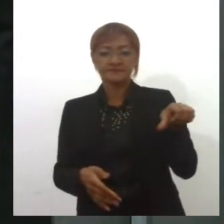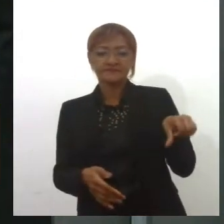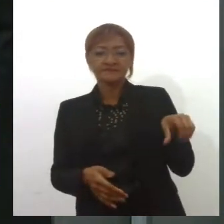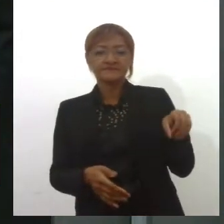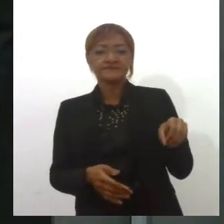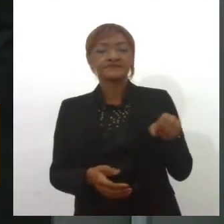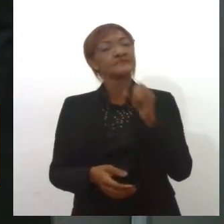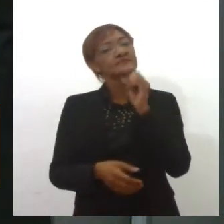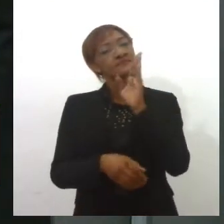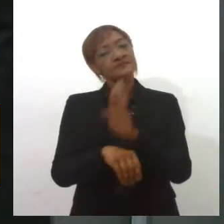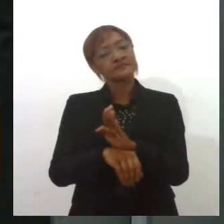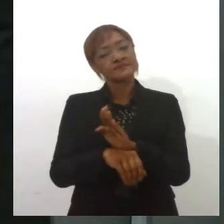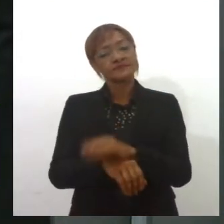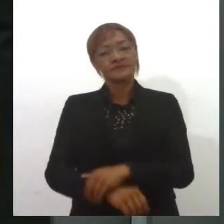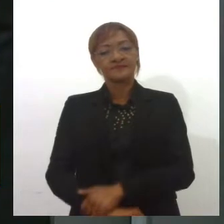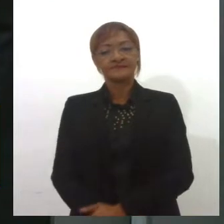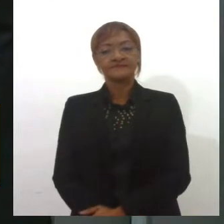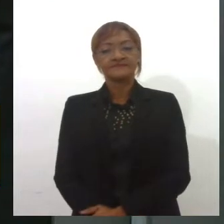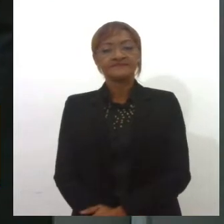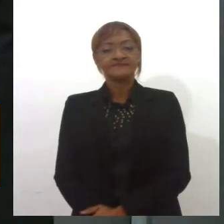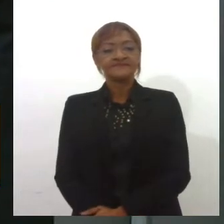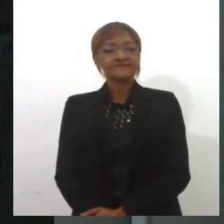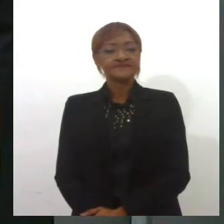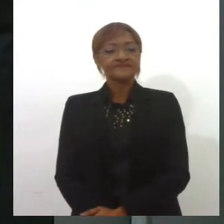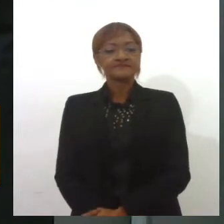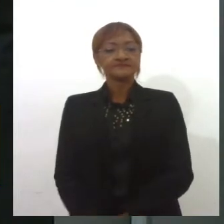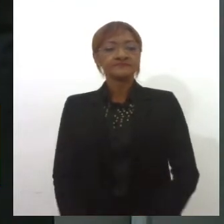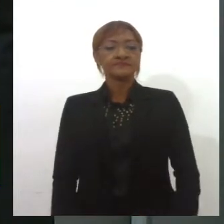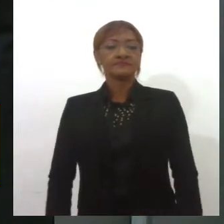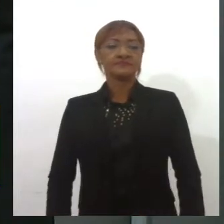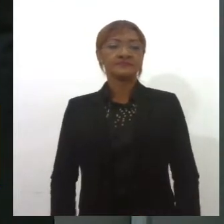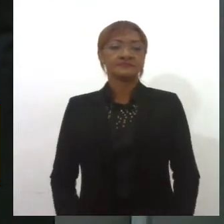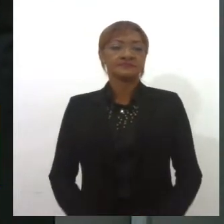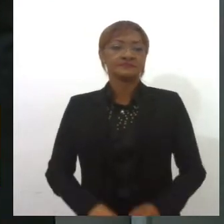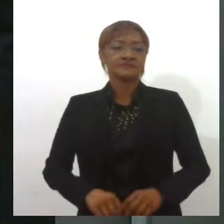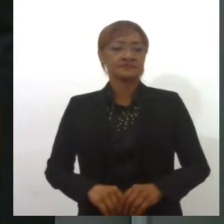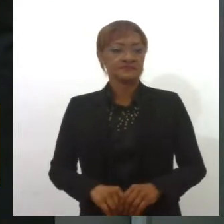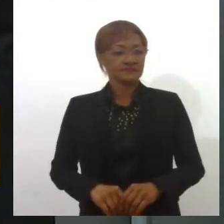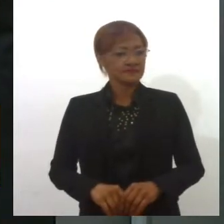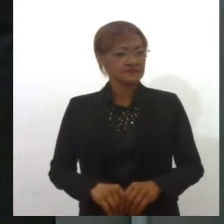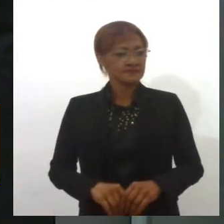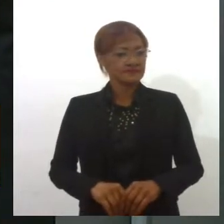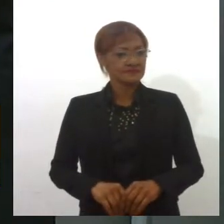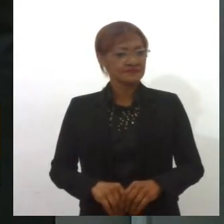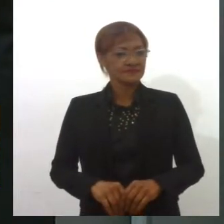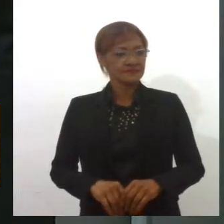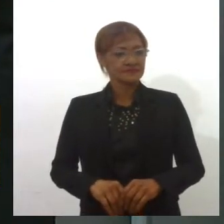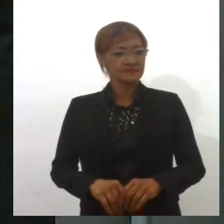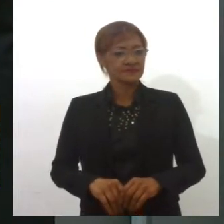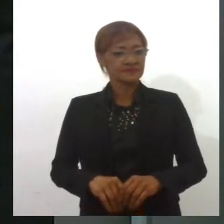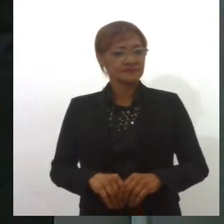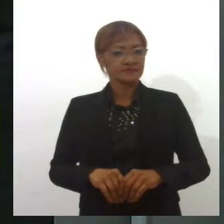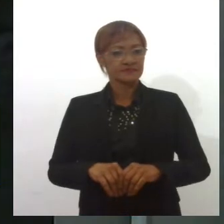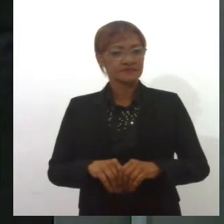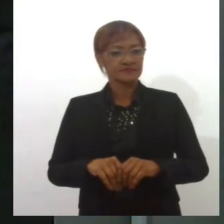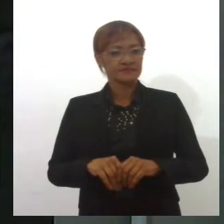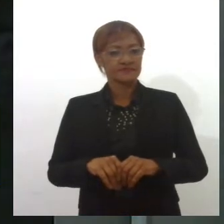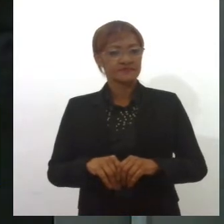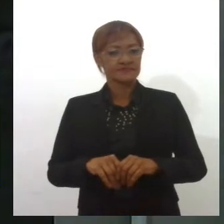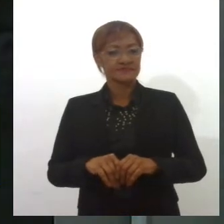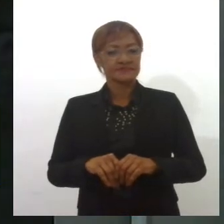tarde. Boa tarde, Thiago. É um prazer enorme estar aqui falando sobre esse assunto, né?